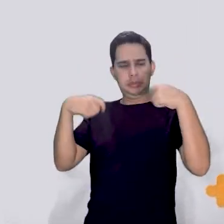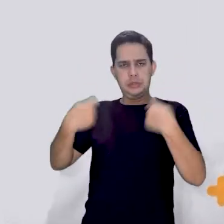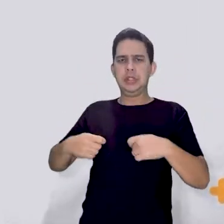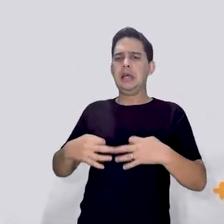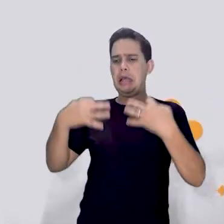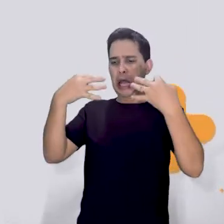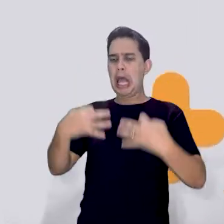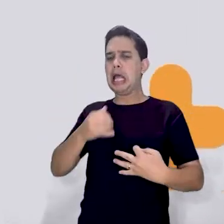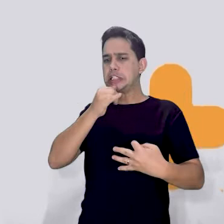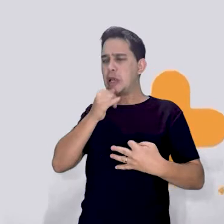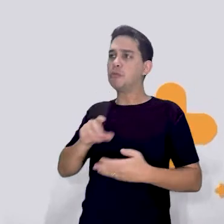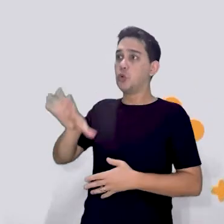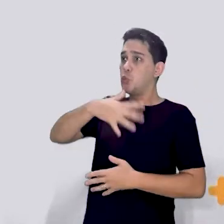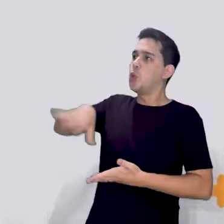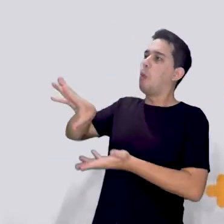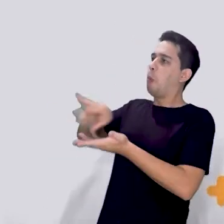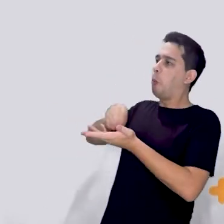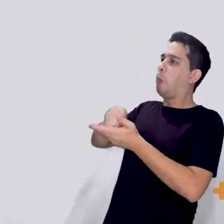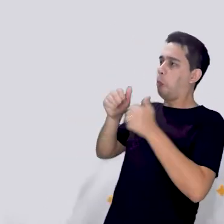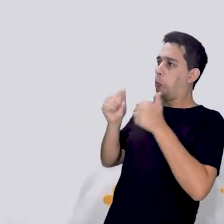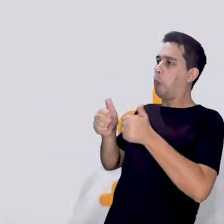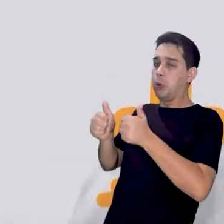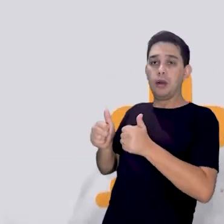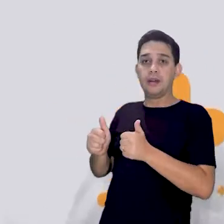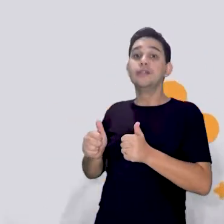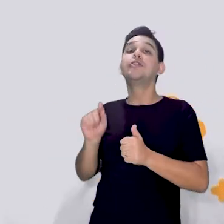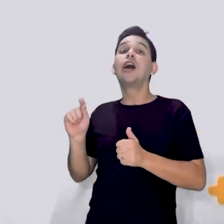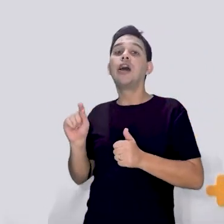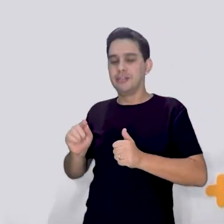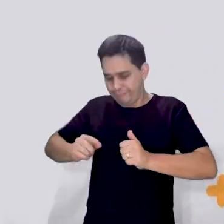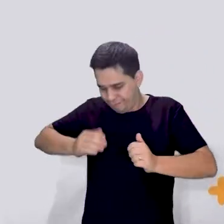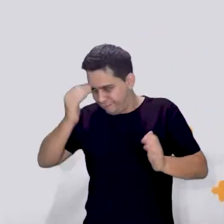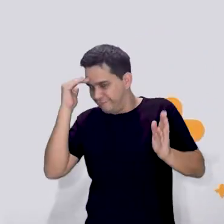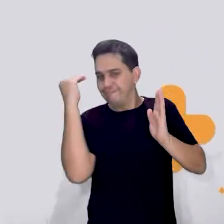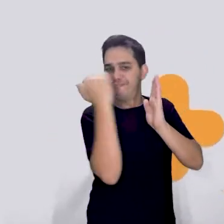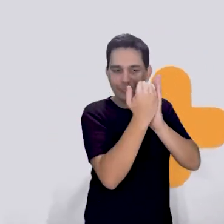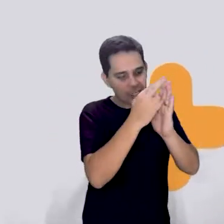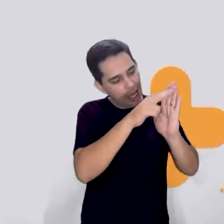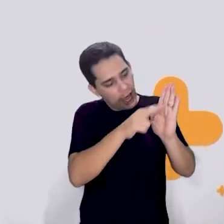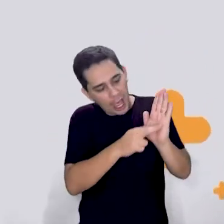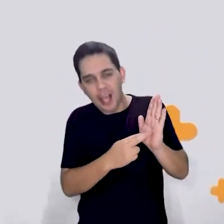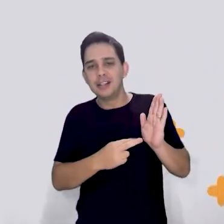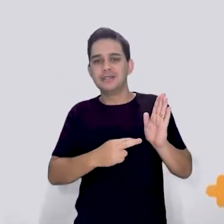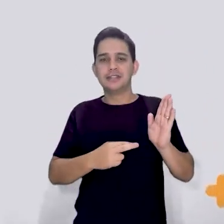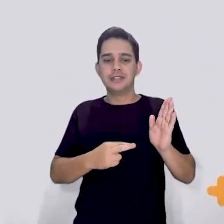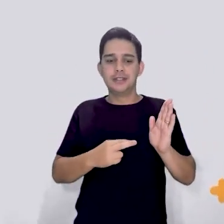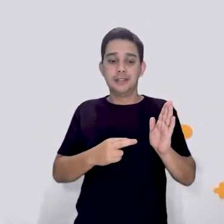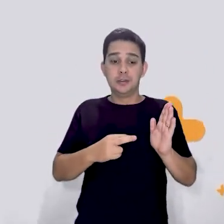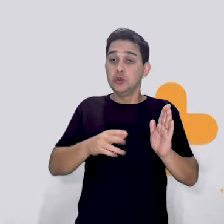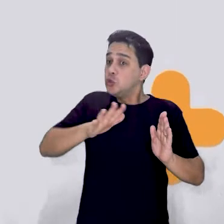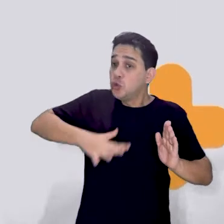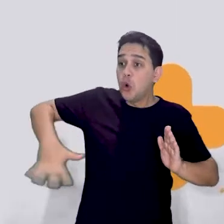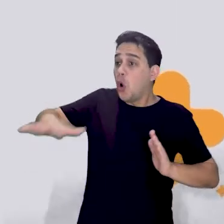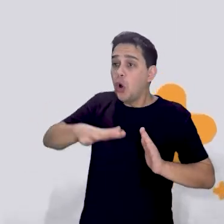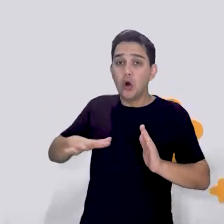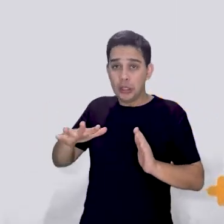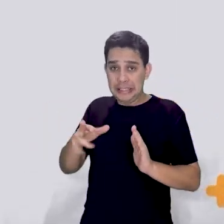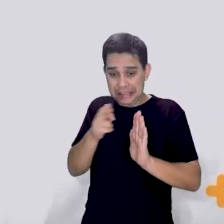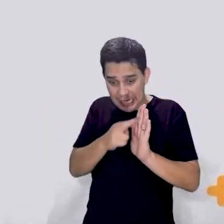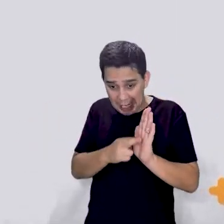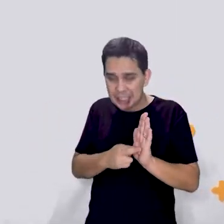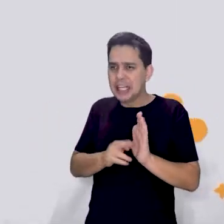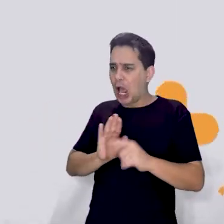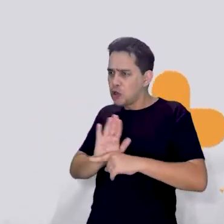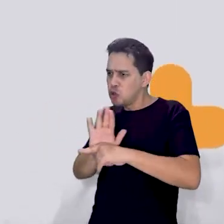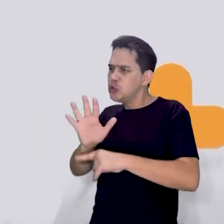exemplo na atenção às normas de segurança e no respeito ao que elas executam. Elas estão trabalhando pela sua